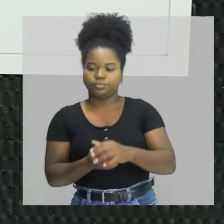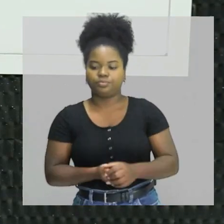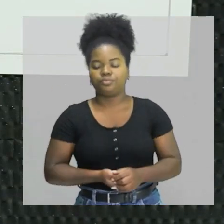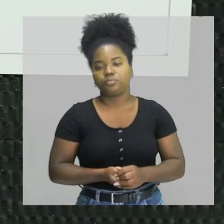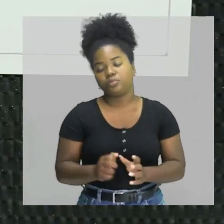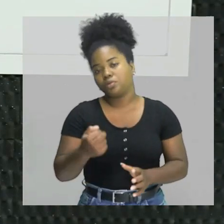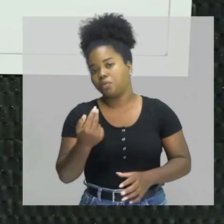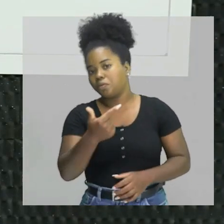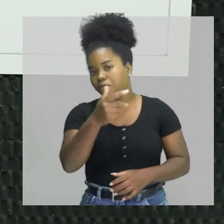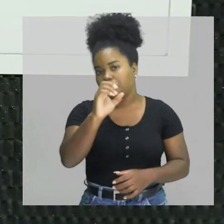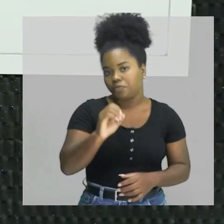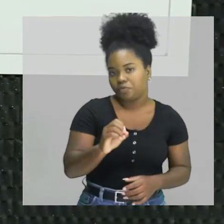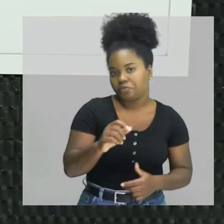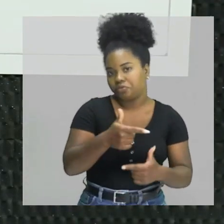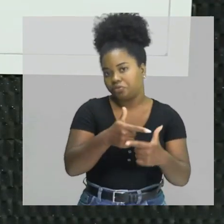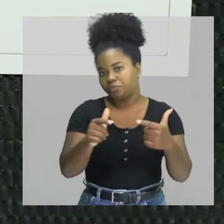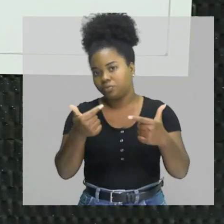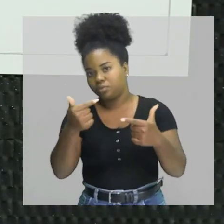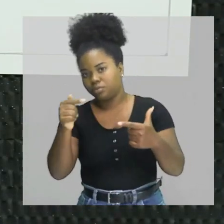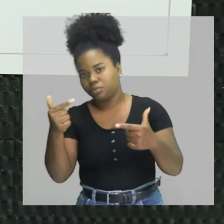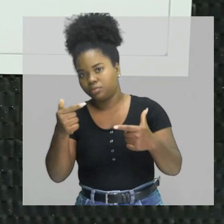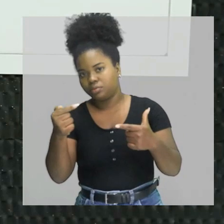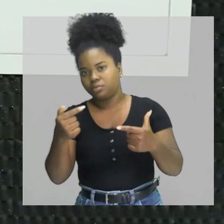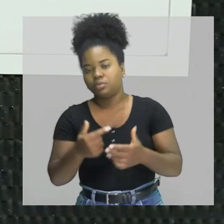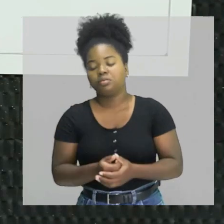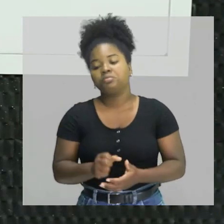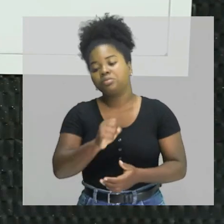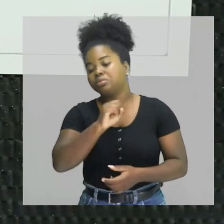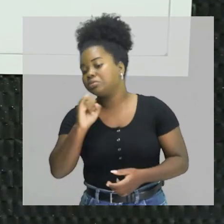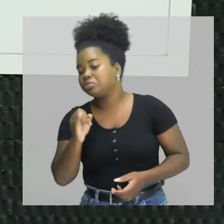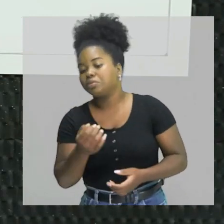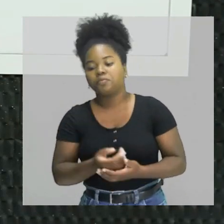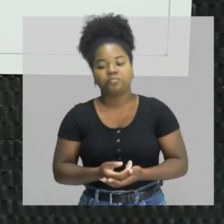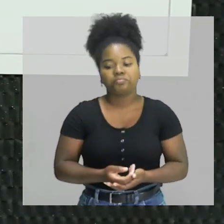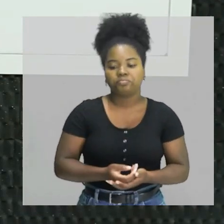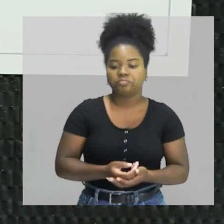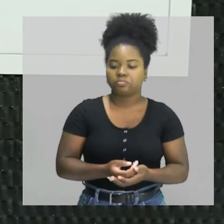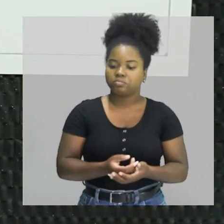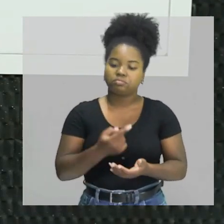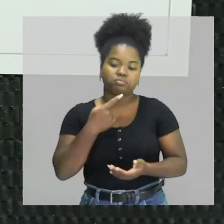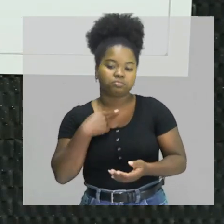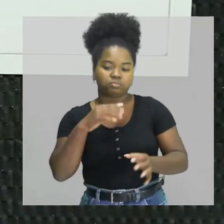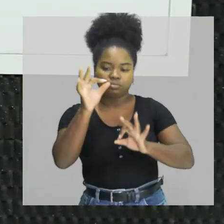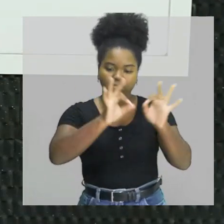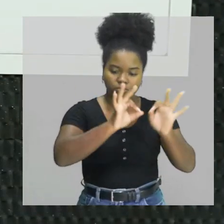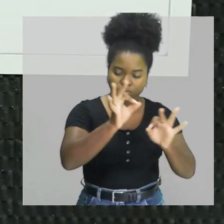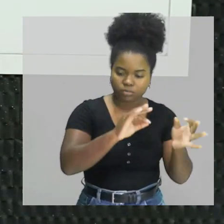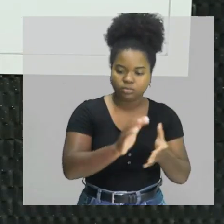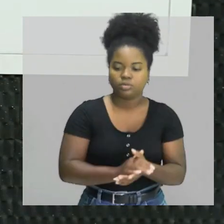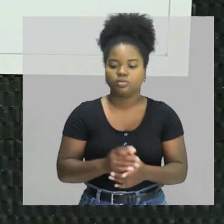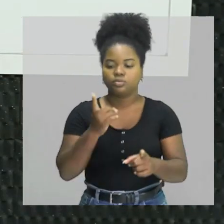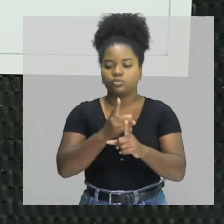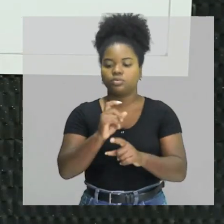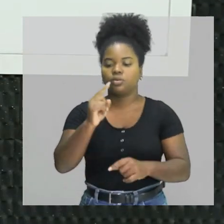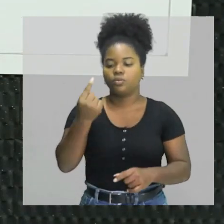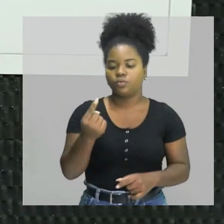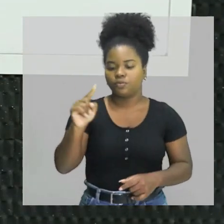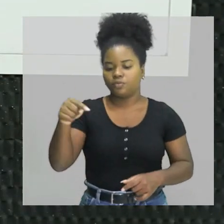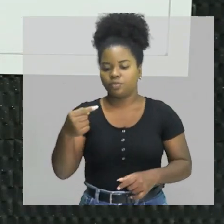Ou 20 dividido por 17. Se você fizer essa conta, turma, você vai encontrar aqui